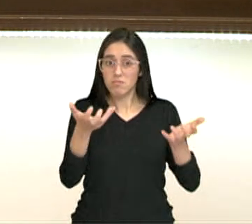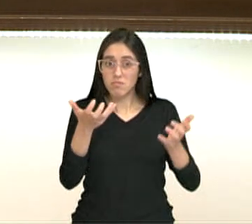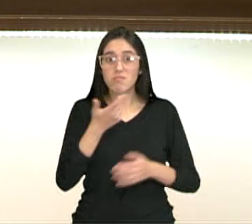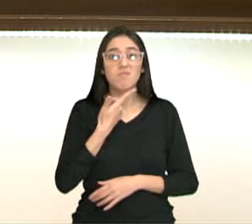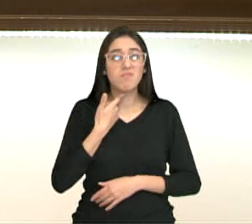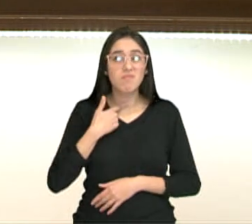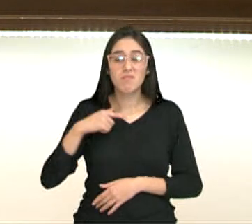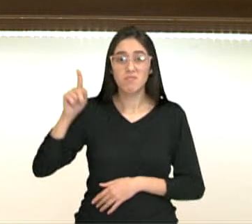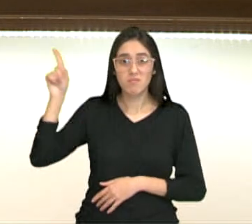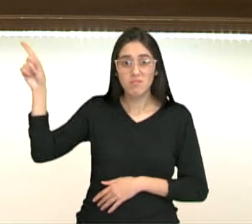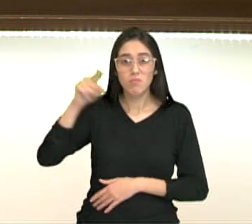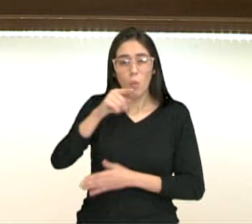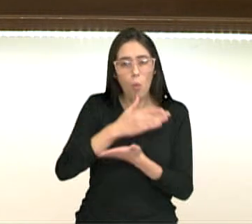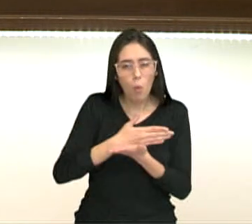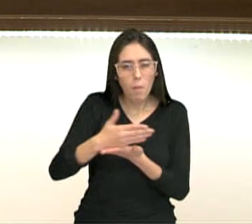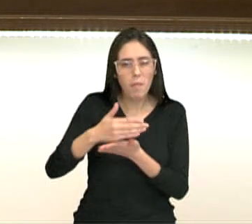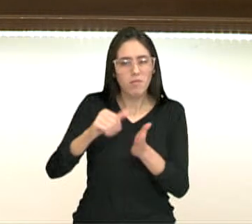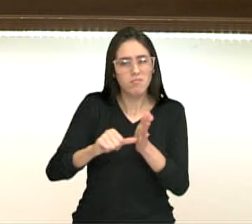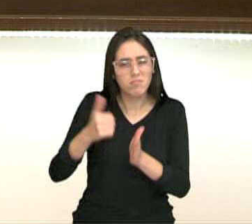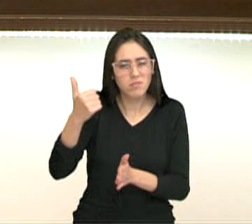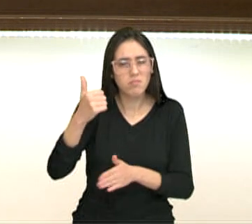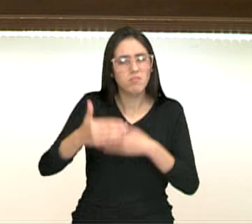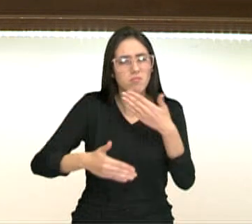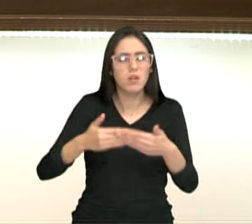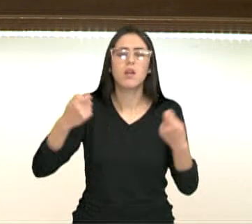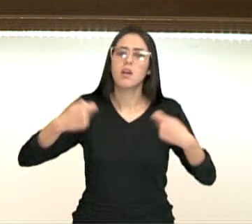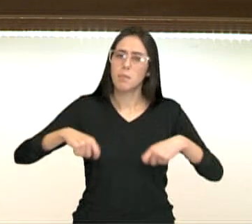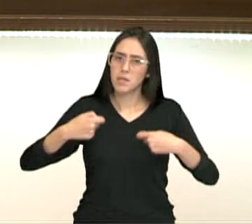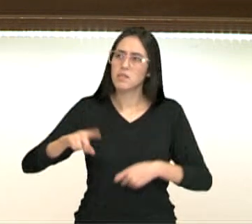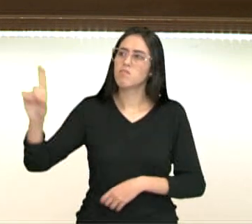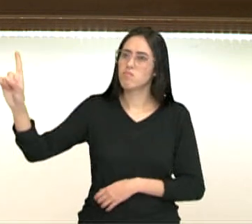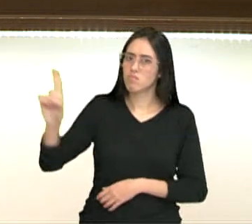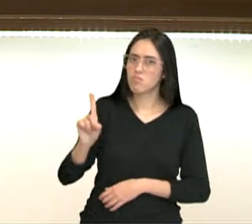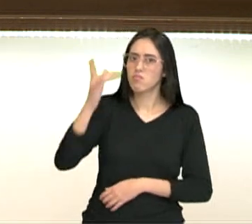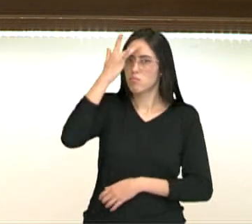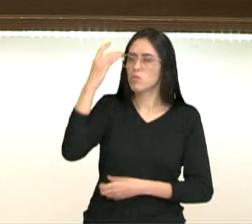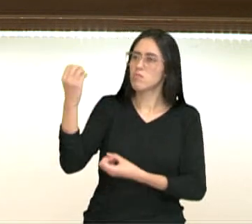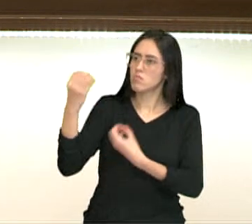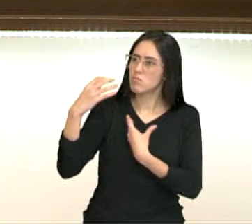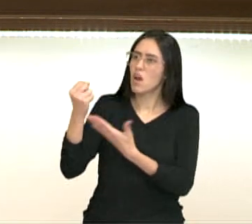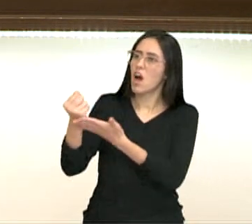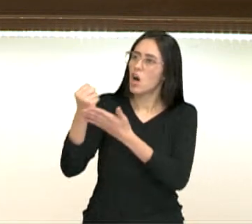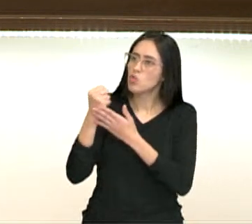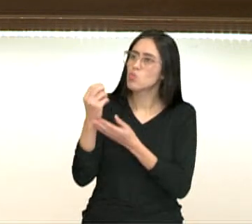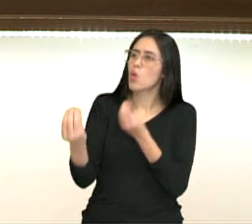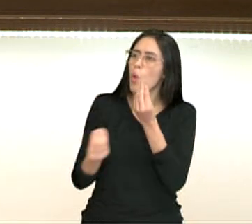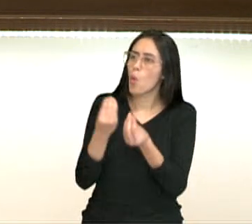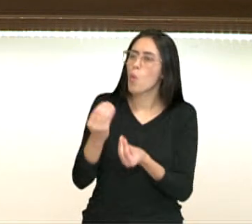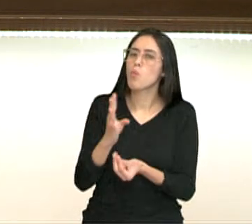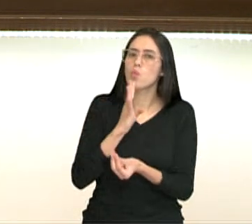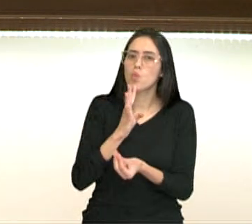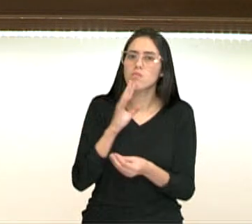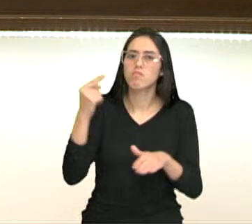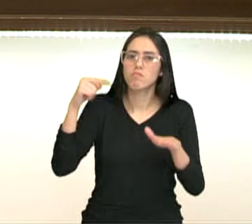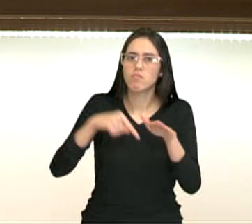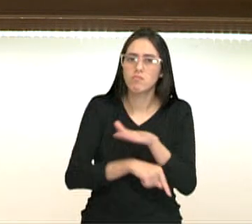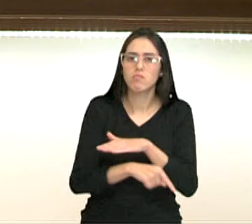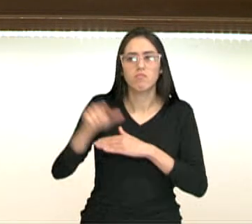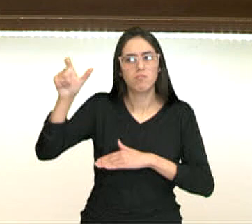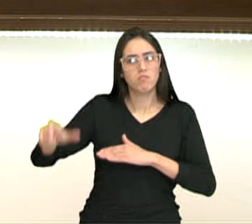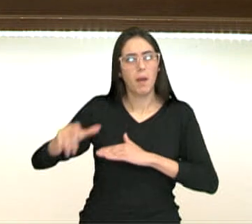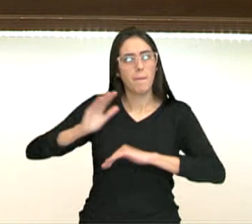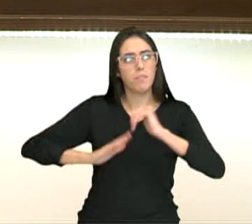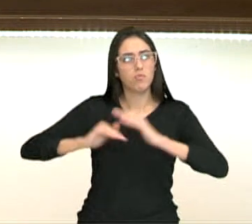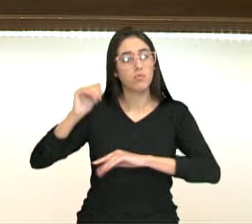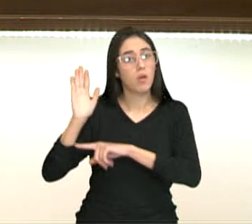que você esteja iniciando, pegue um acompanhamento de alguém, procura talvez um profissional mais capacitado para te dar